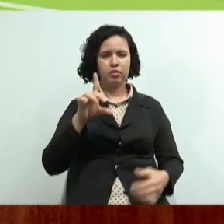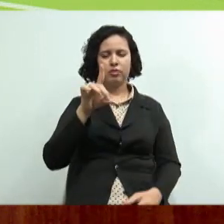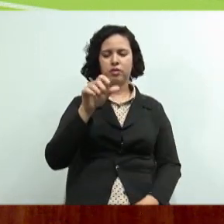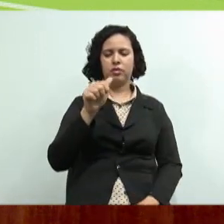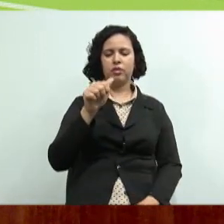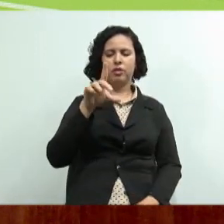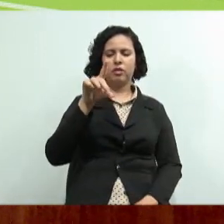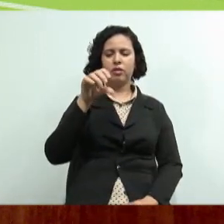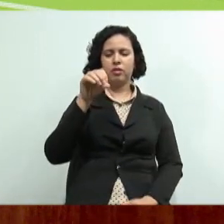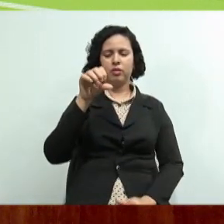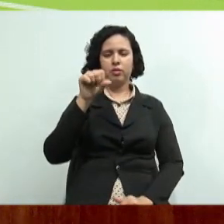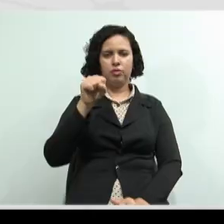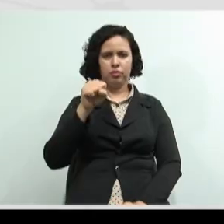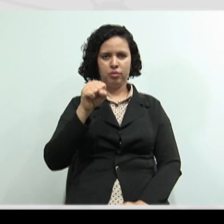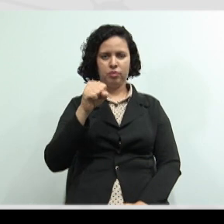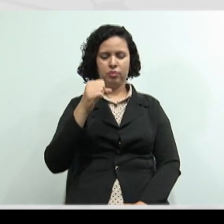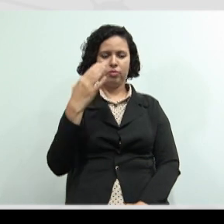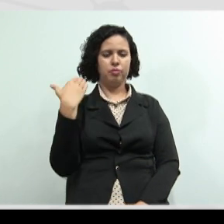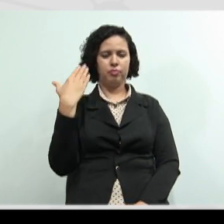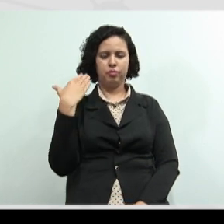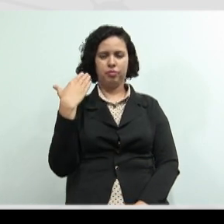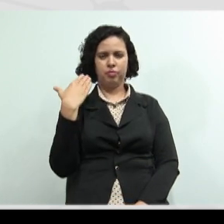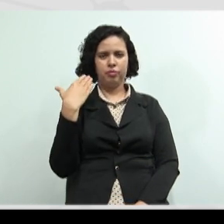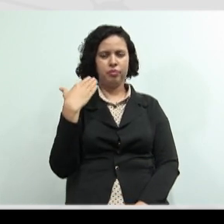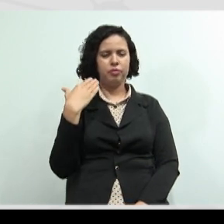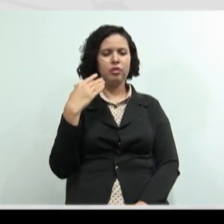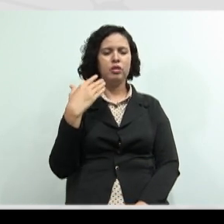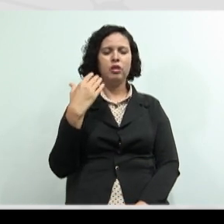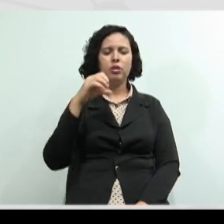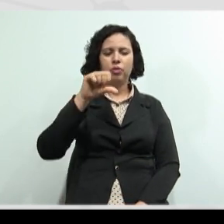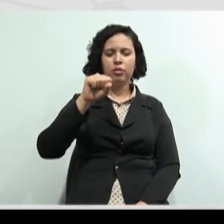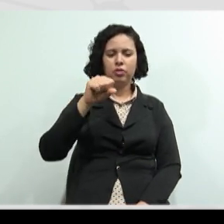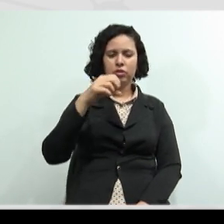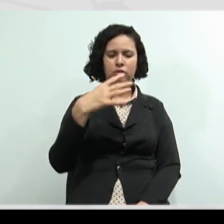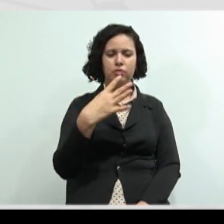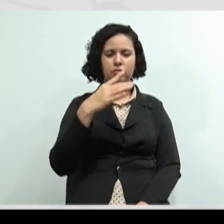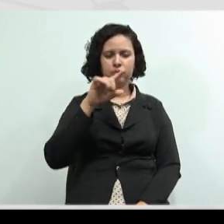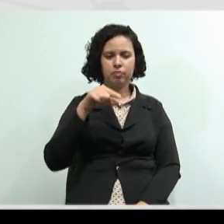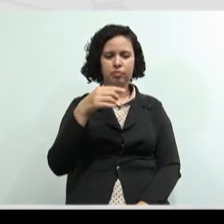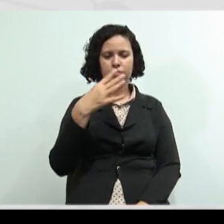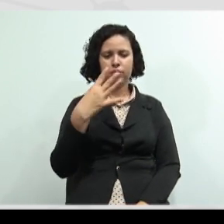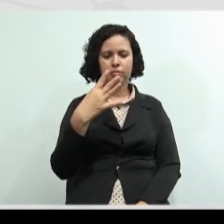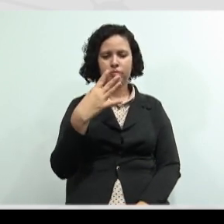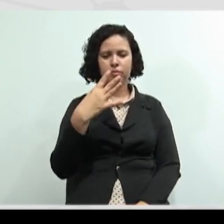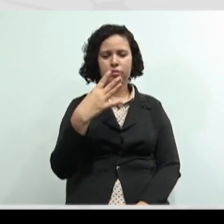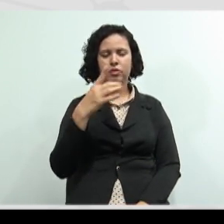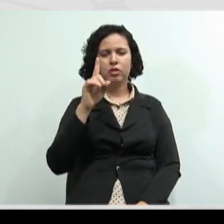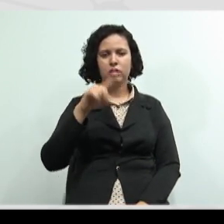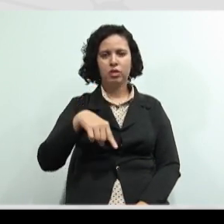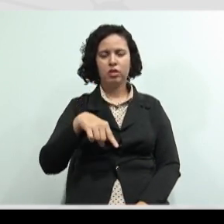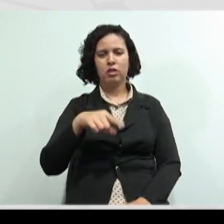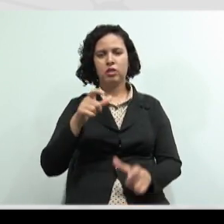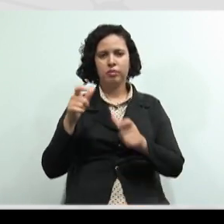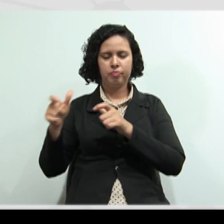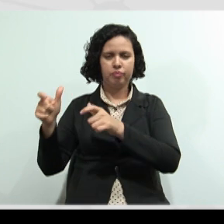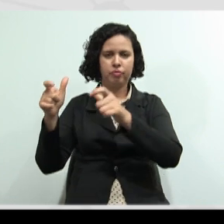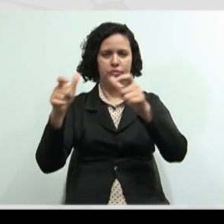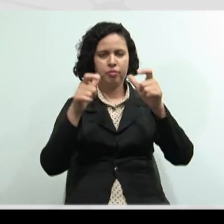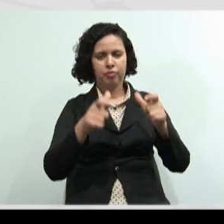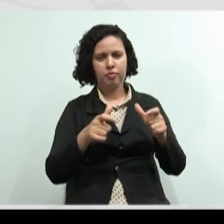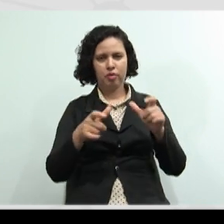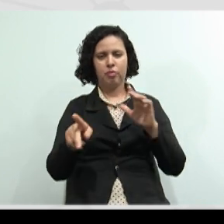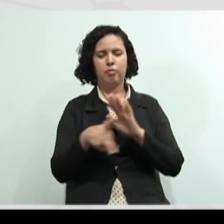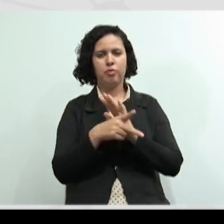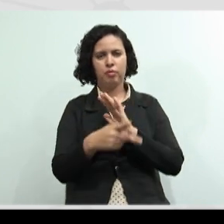Agropecuário de 2006, 84% do total dos estabelecimentos agropecuários brasileiros pertencem a grupos